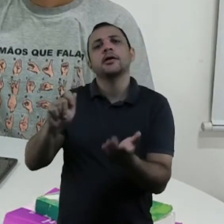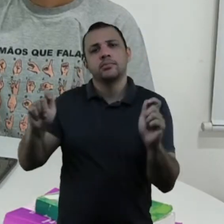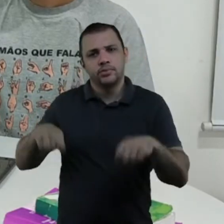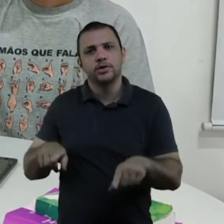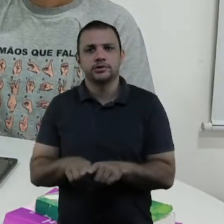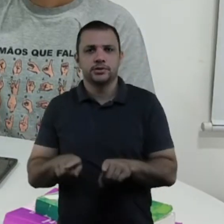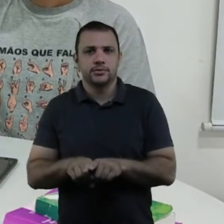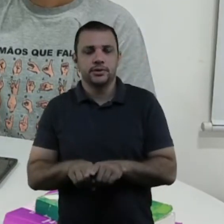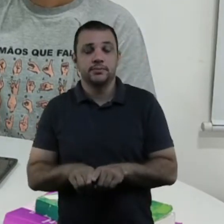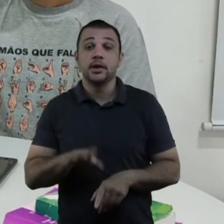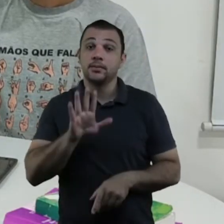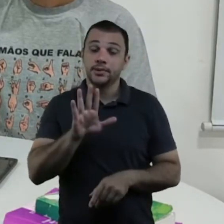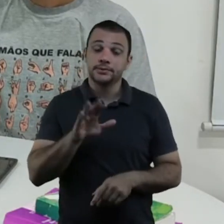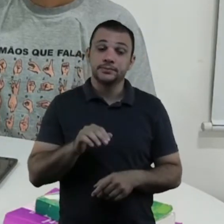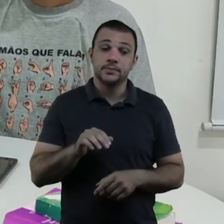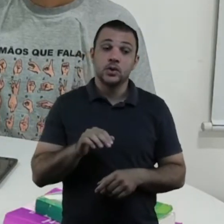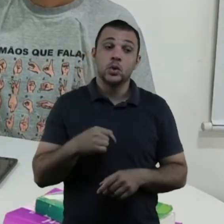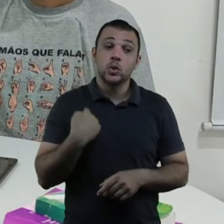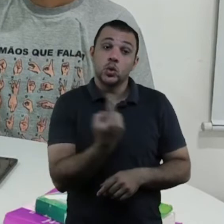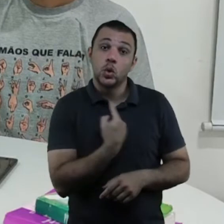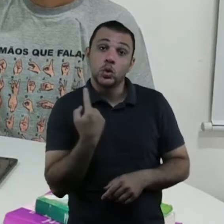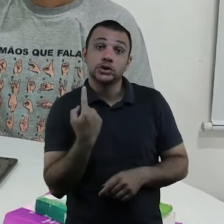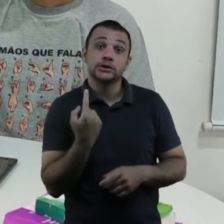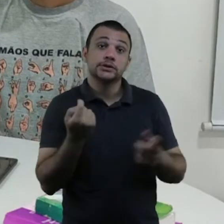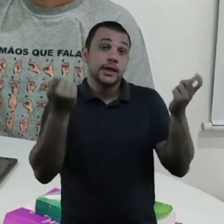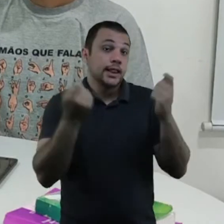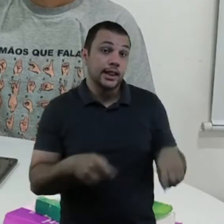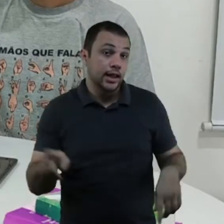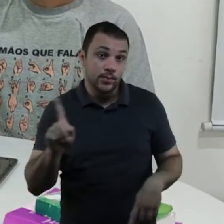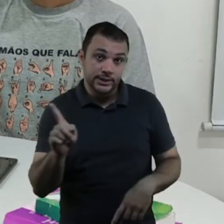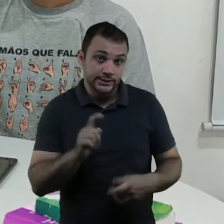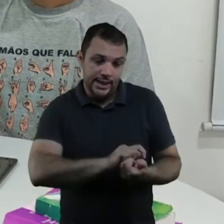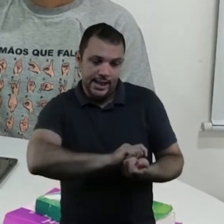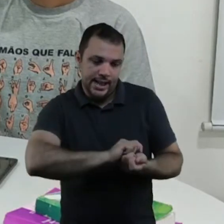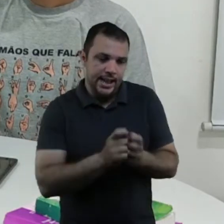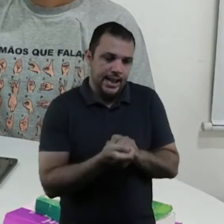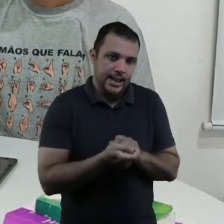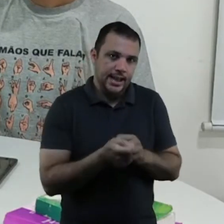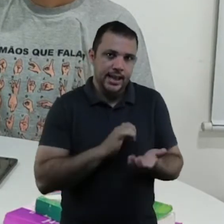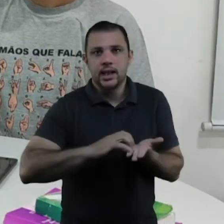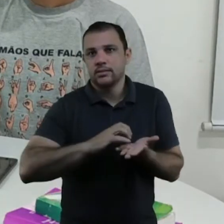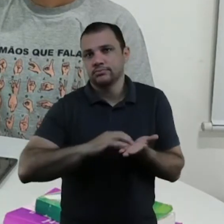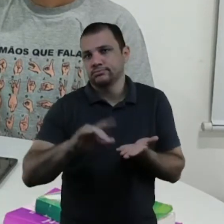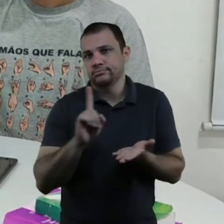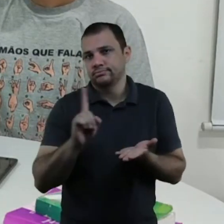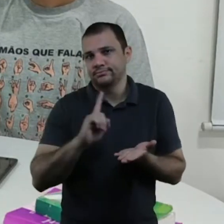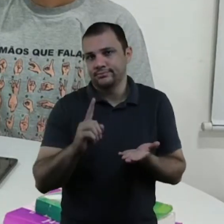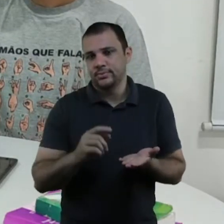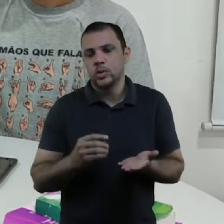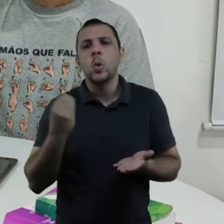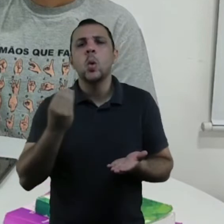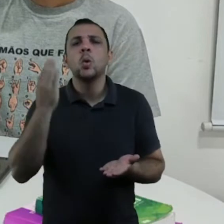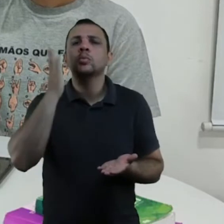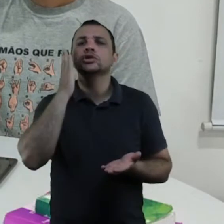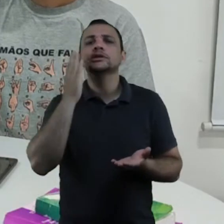à sua disposição. Então, assim, retomando, nós não nos utilizamos, normalmente, quando nós vamos fazer